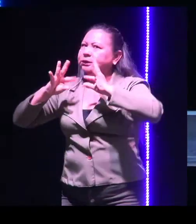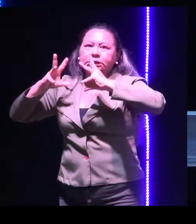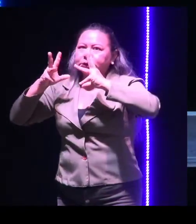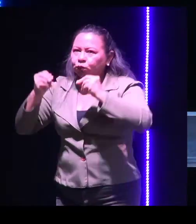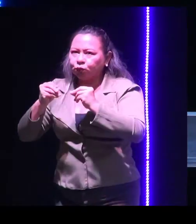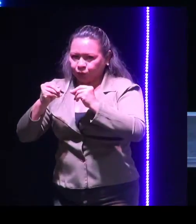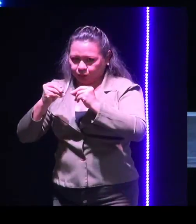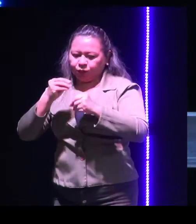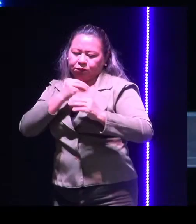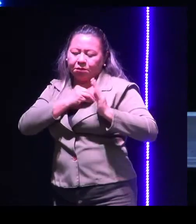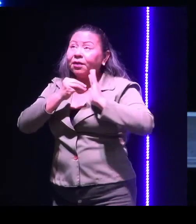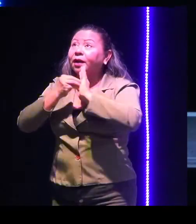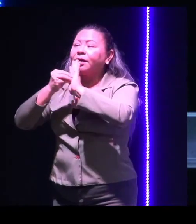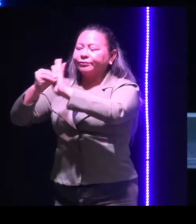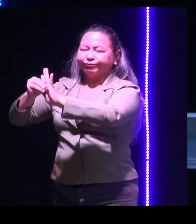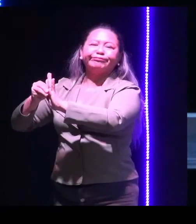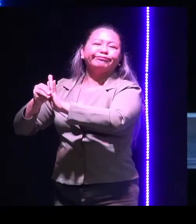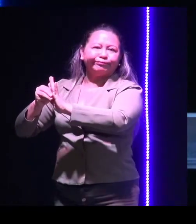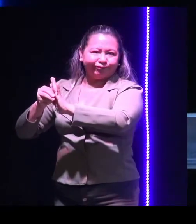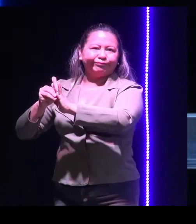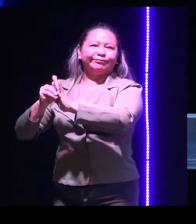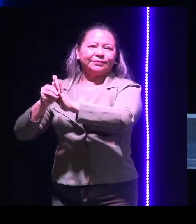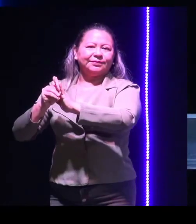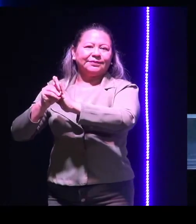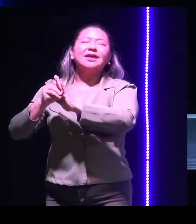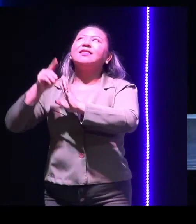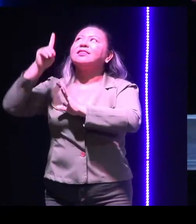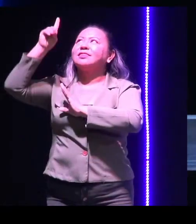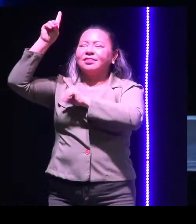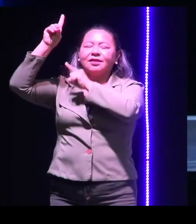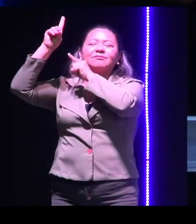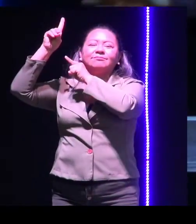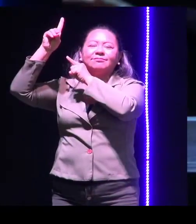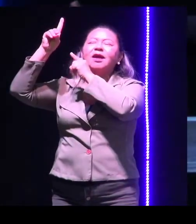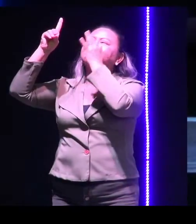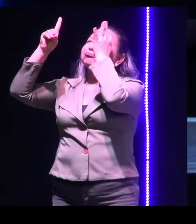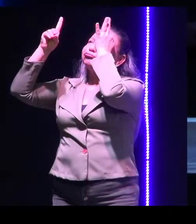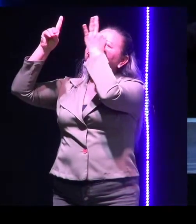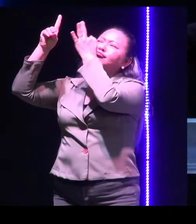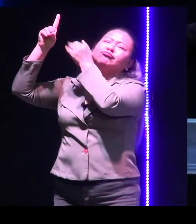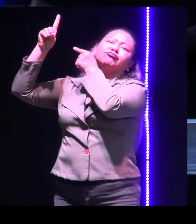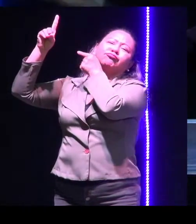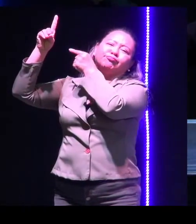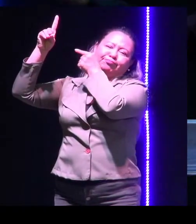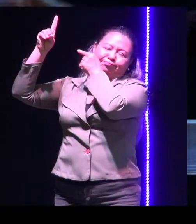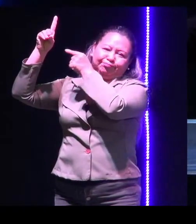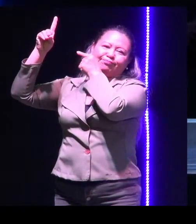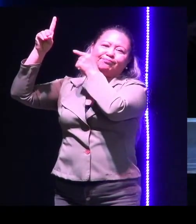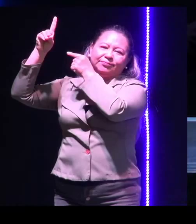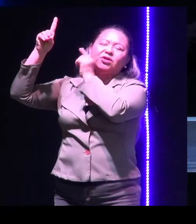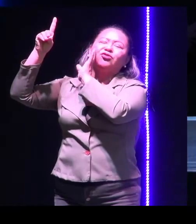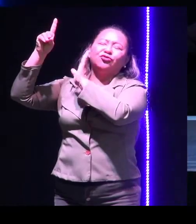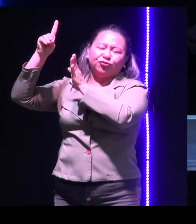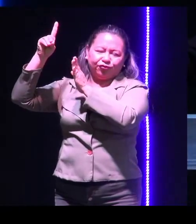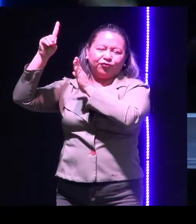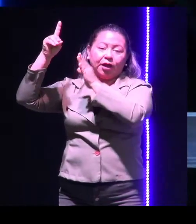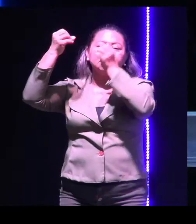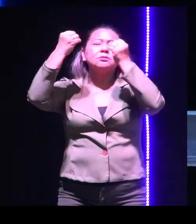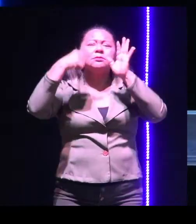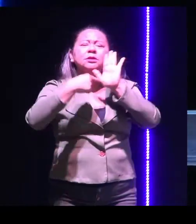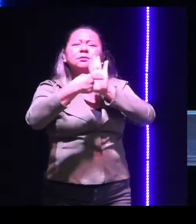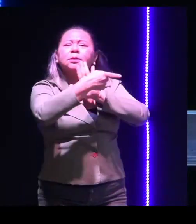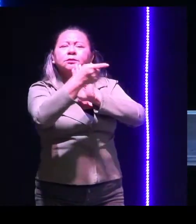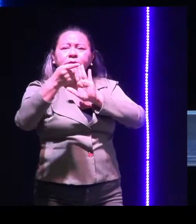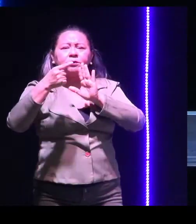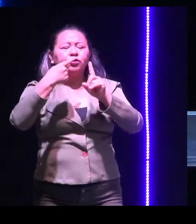os pecados, nós teríamos que tirar que Ele é fiel. Porque o preço já foi pago. Jesus já pagou o preço. E